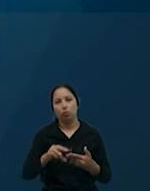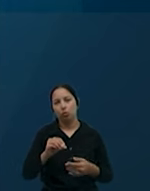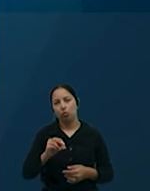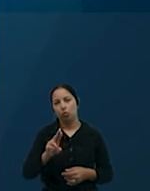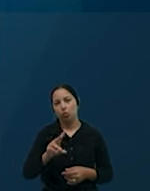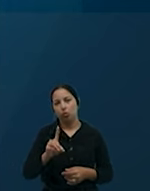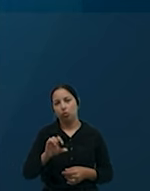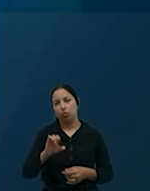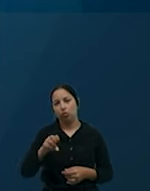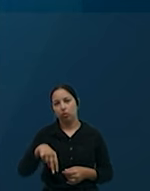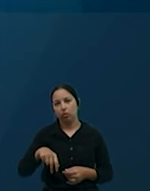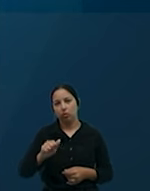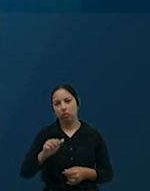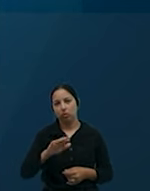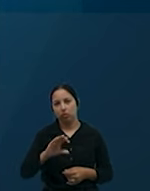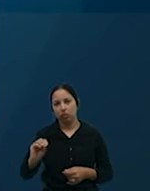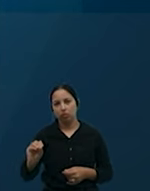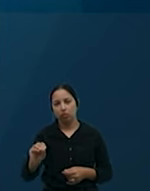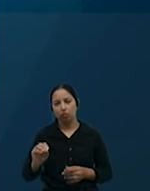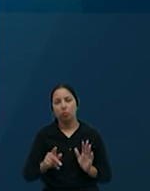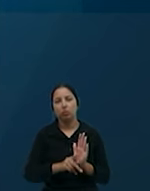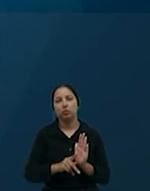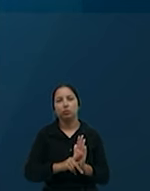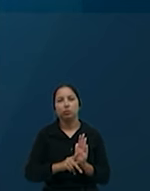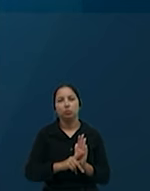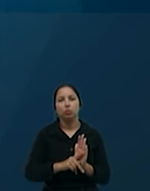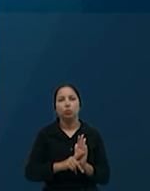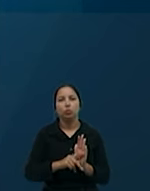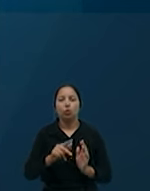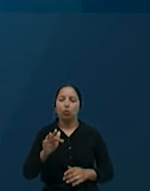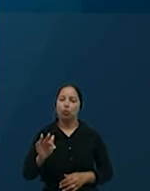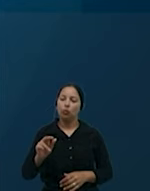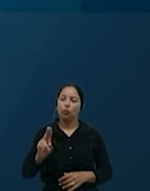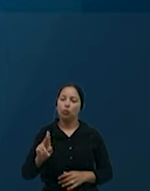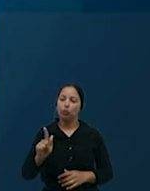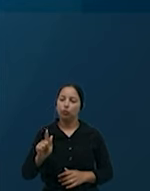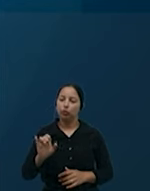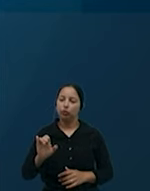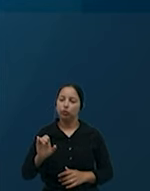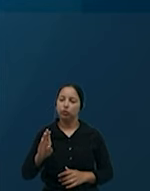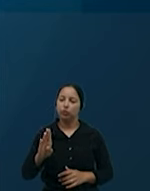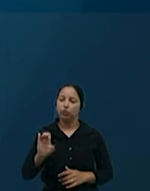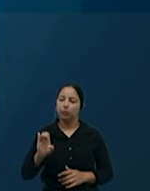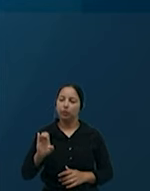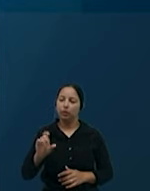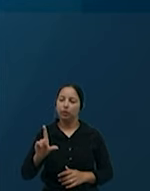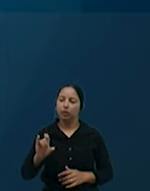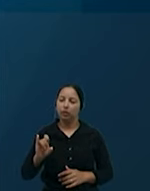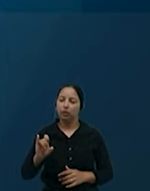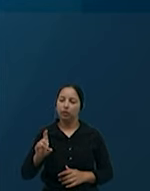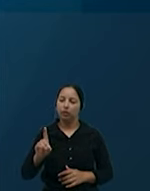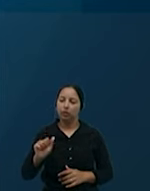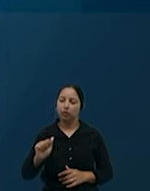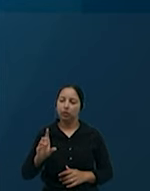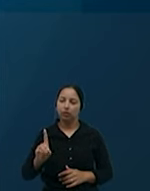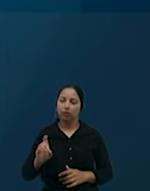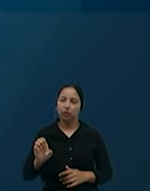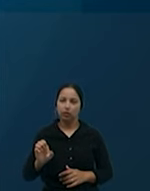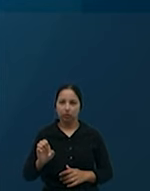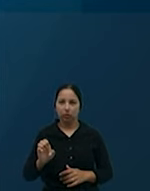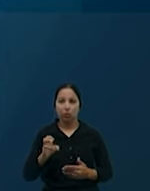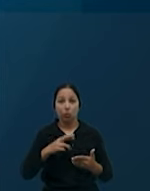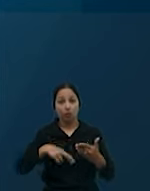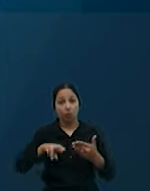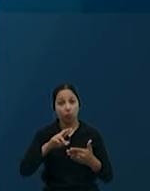da fungibilidade trabalha com a ideia de se conhecer, então, o recurso errado, que, no caso, então, seria o